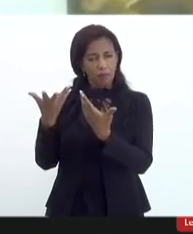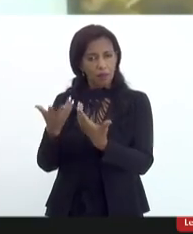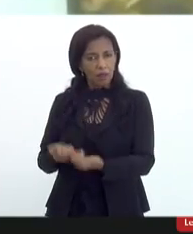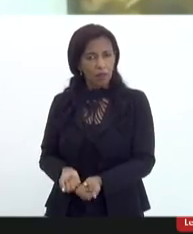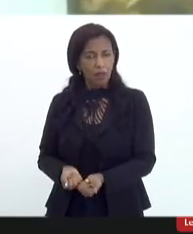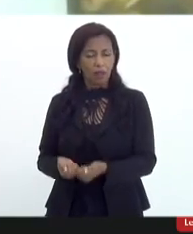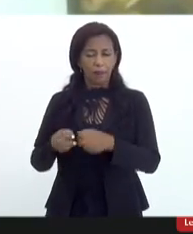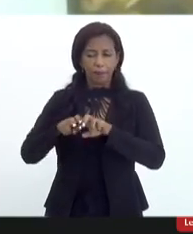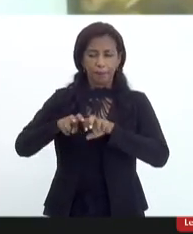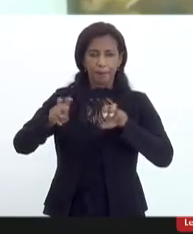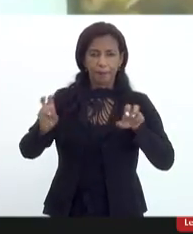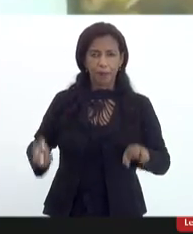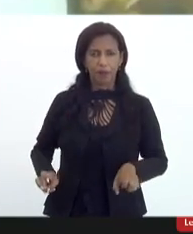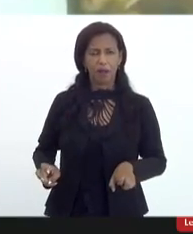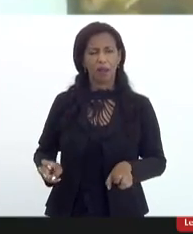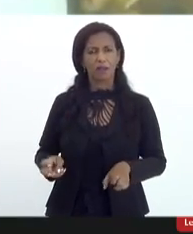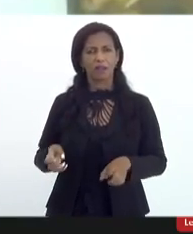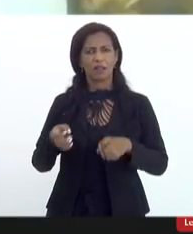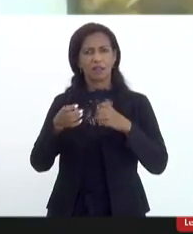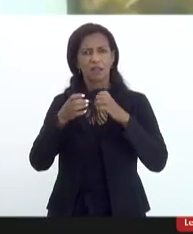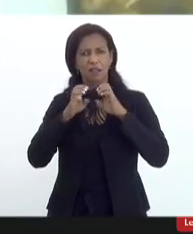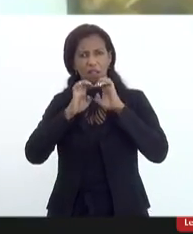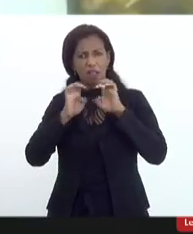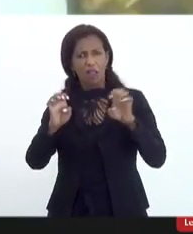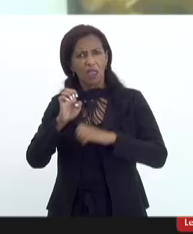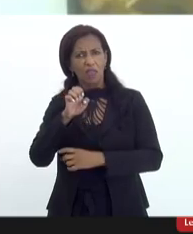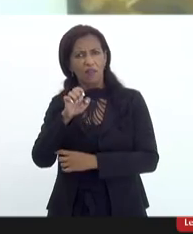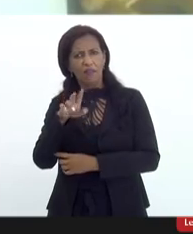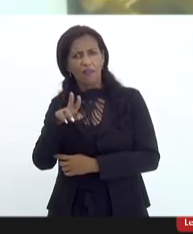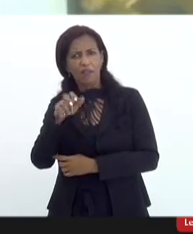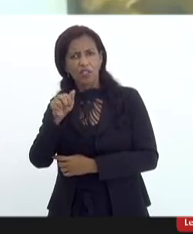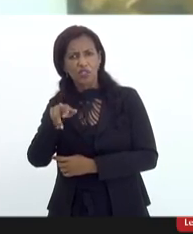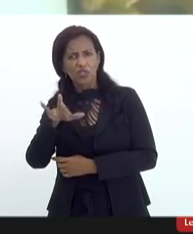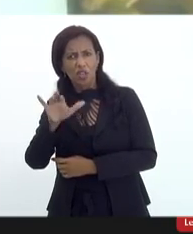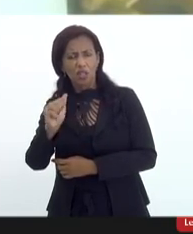permitimos uma bancada evangélica?